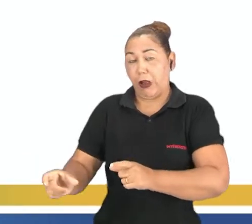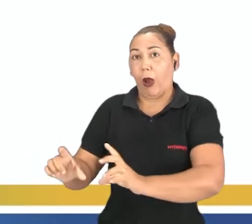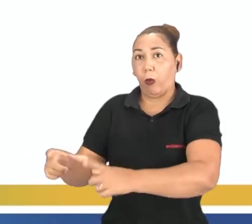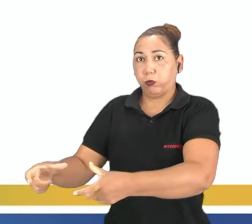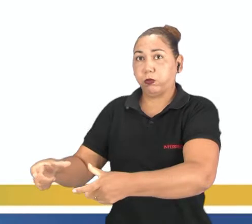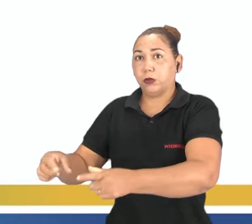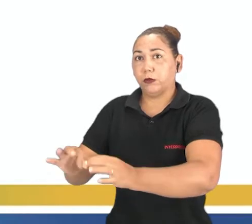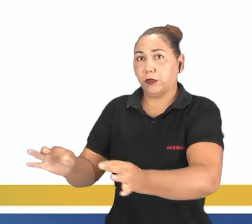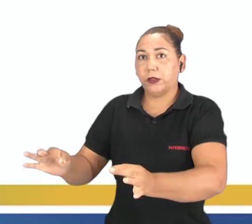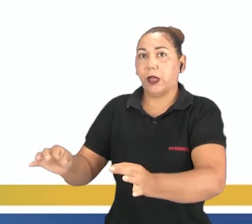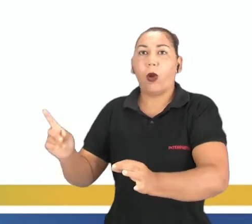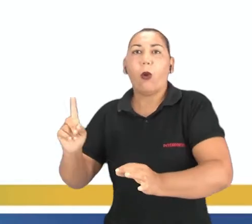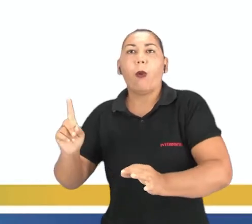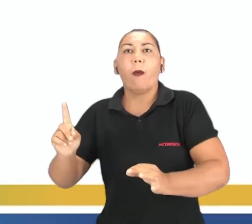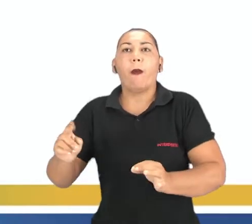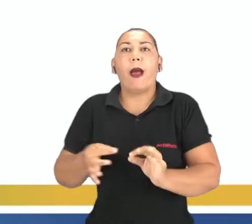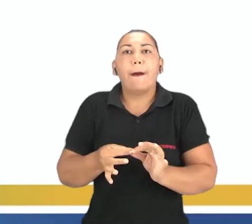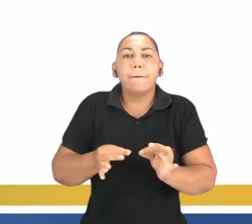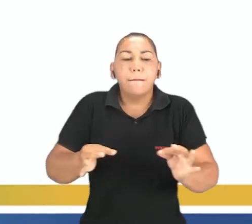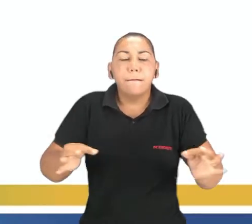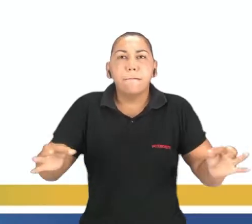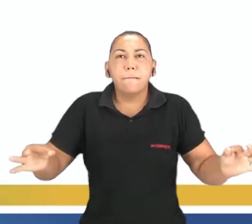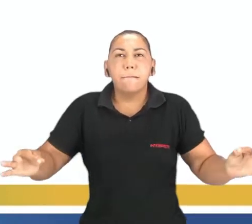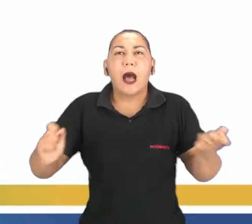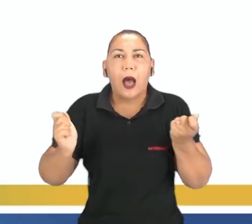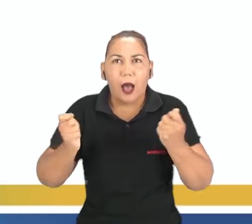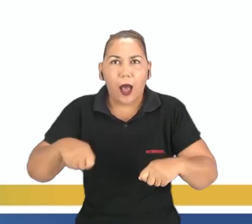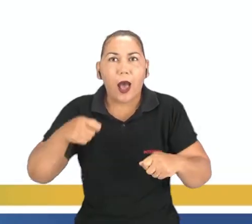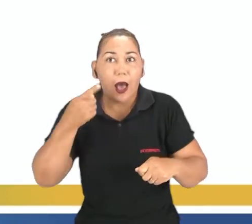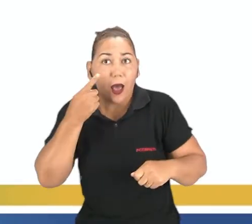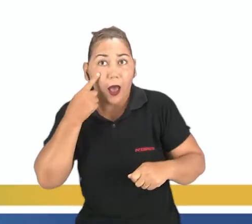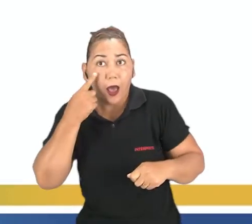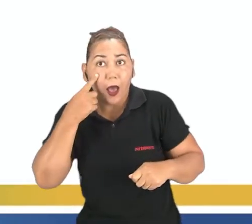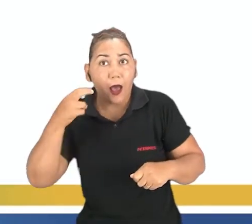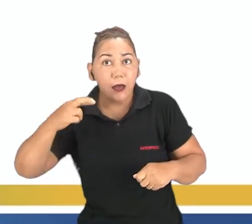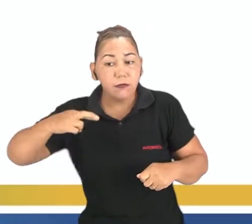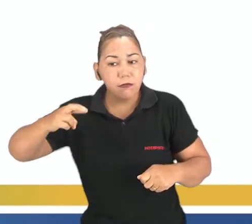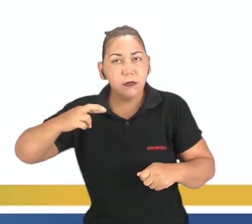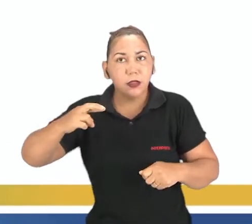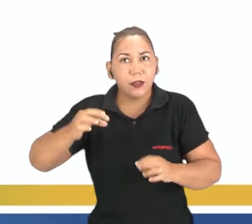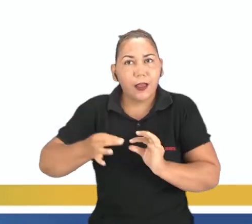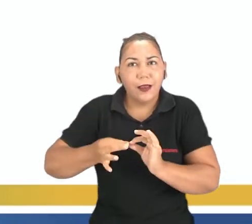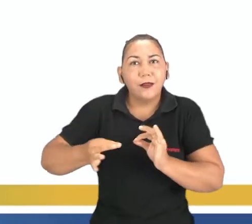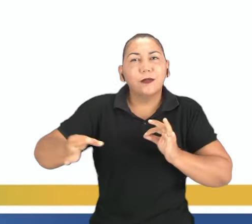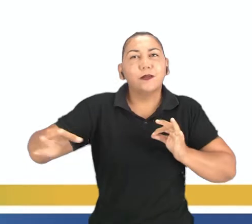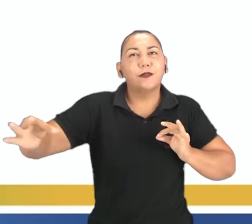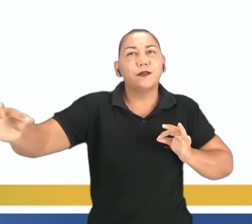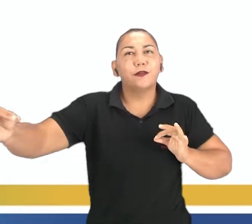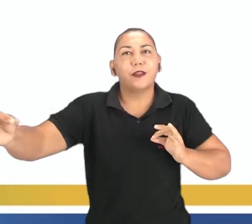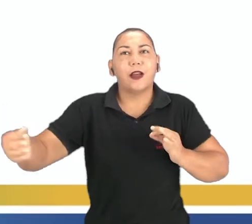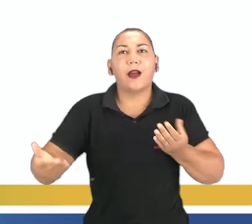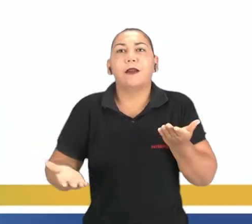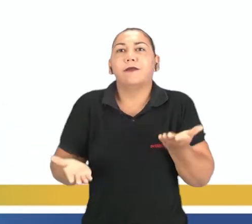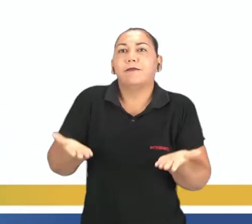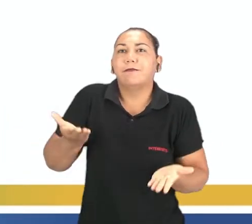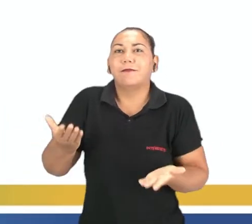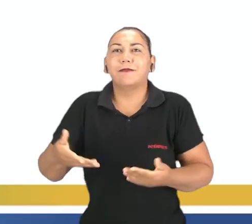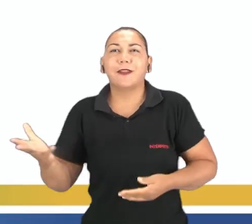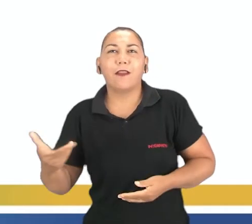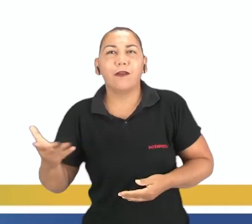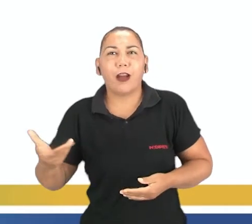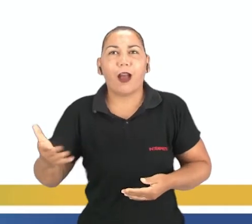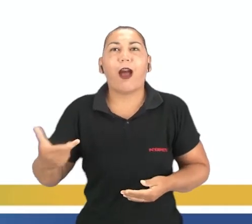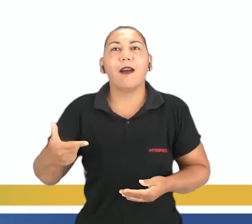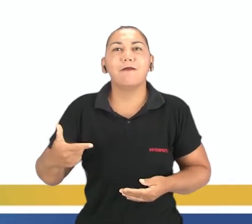a medida que é possível ser observada nesse objeto, como, por exemplo, a distância, o peso, a